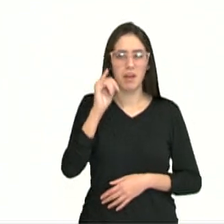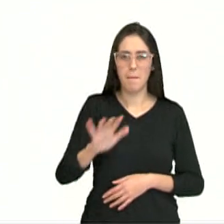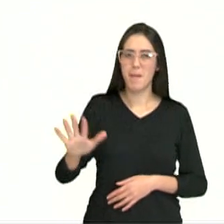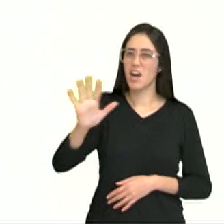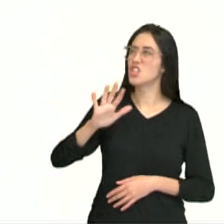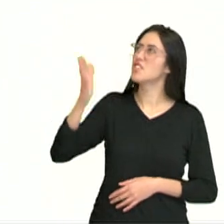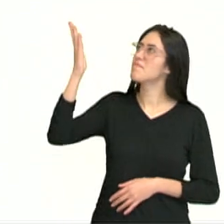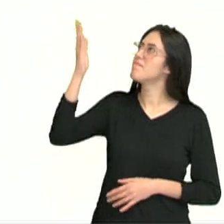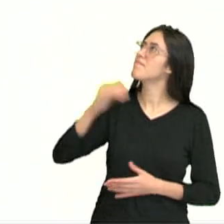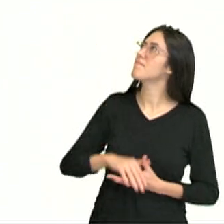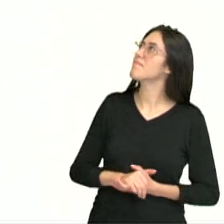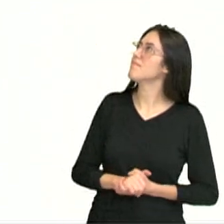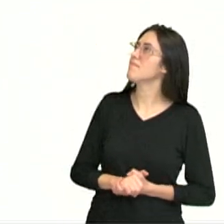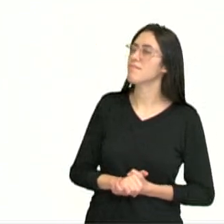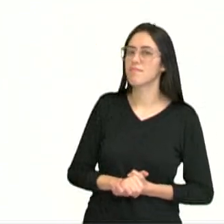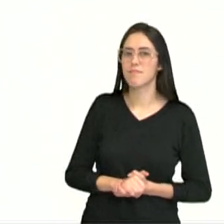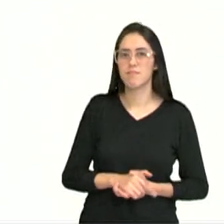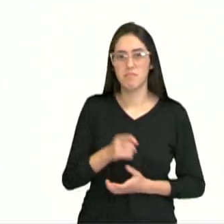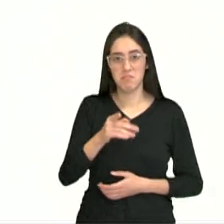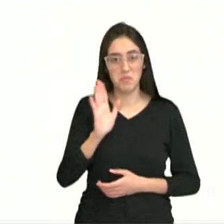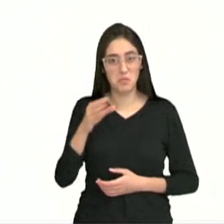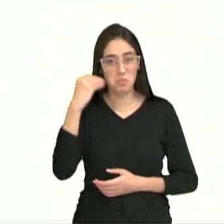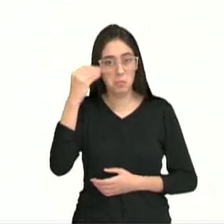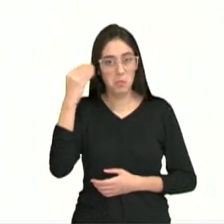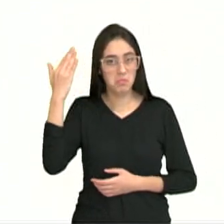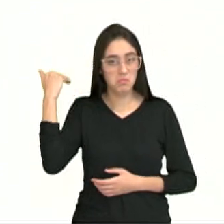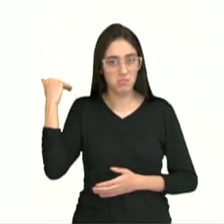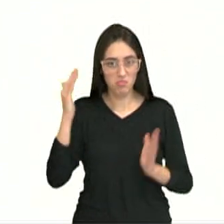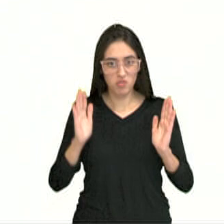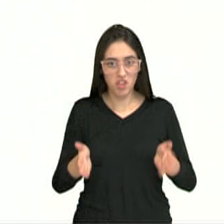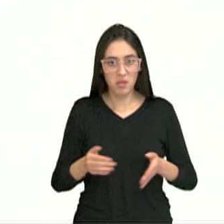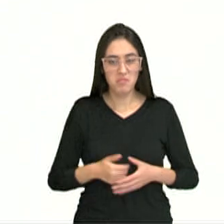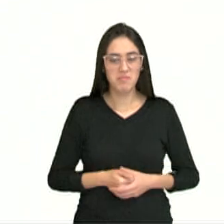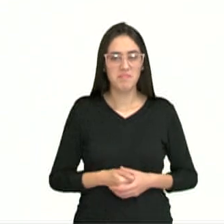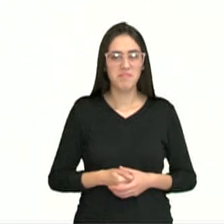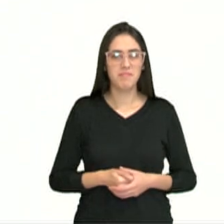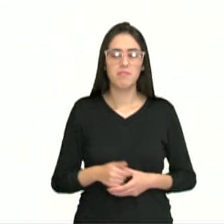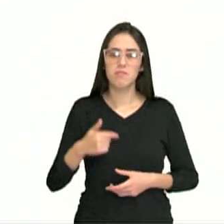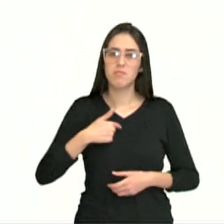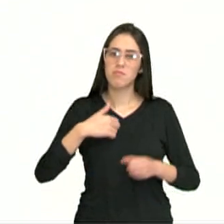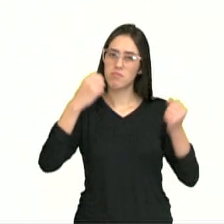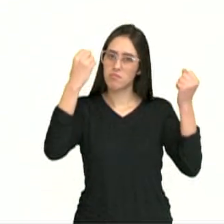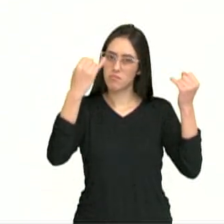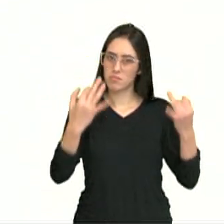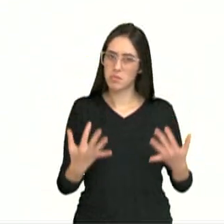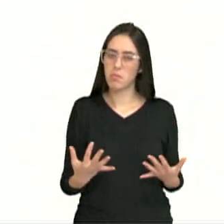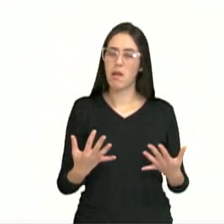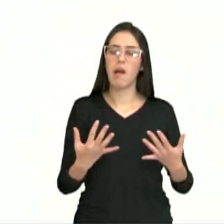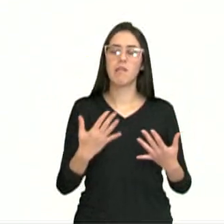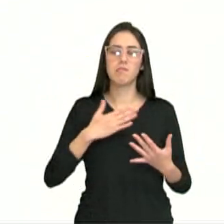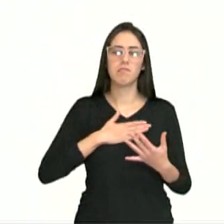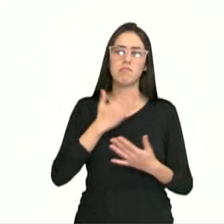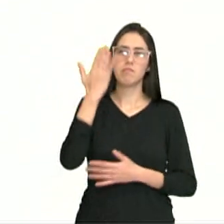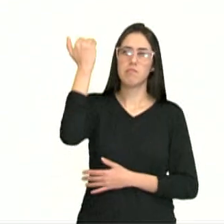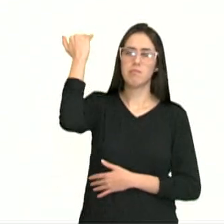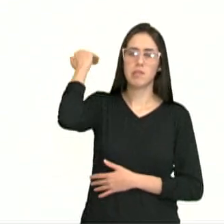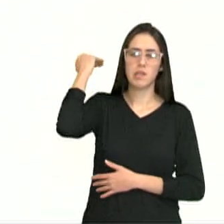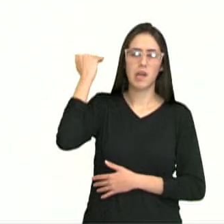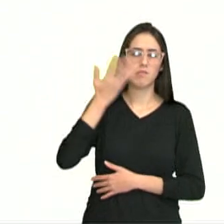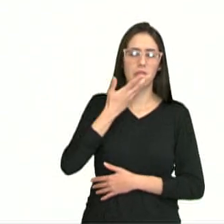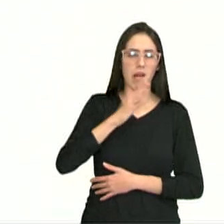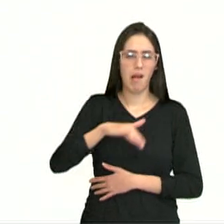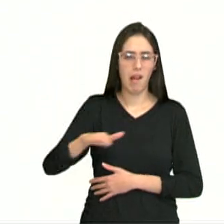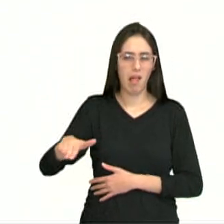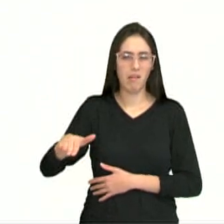manobras aqui. Vocês já tiveram alguma experiência relacionada ao parkour? Eu vou contar para vocês, gente, puxando da minha infância, até quando